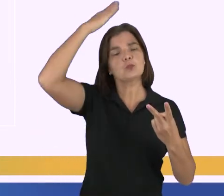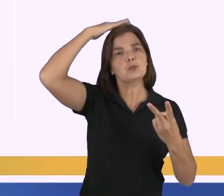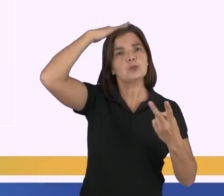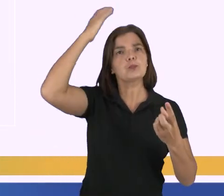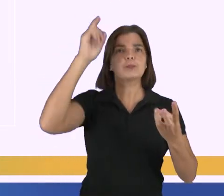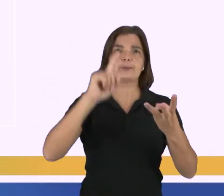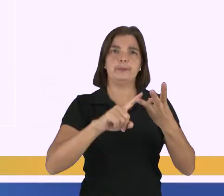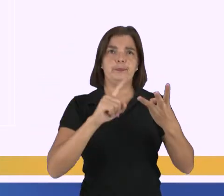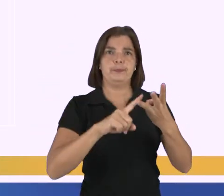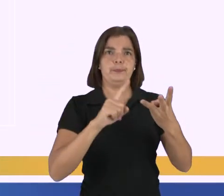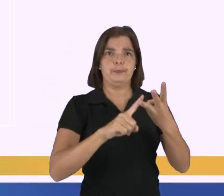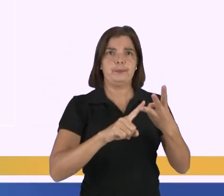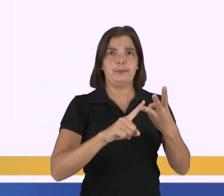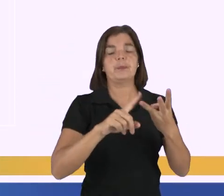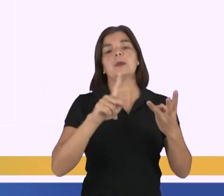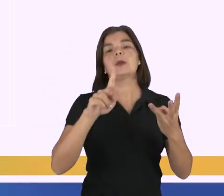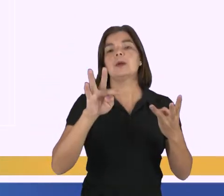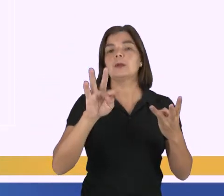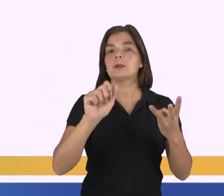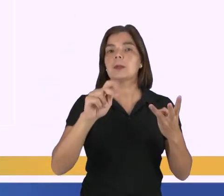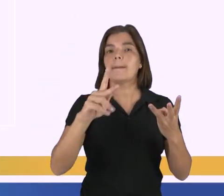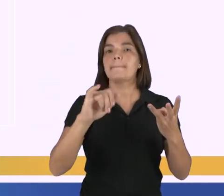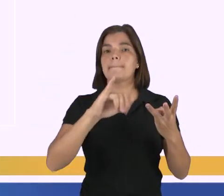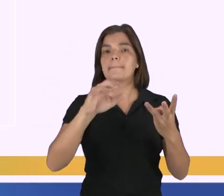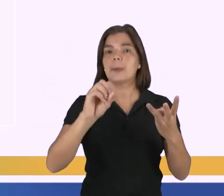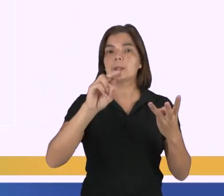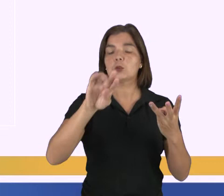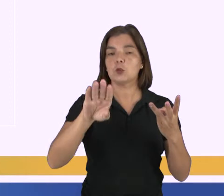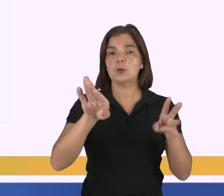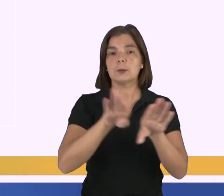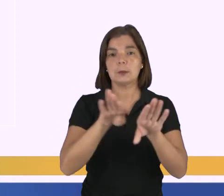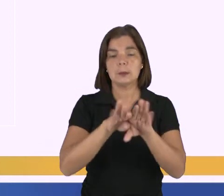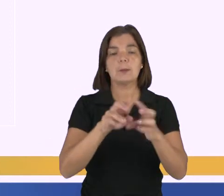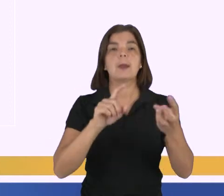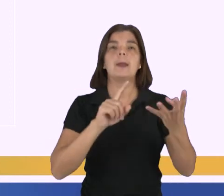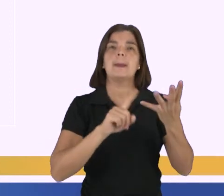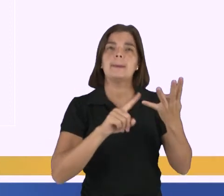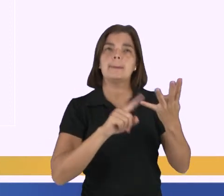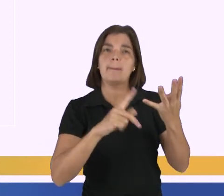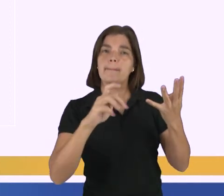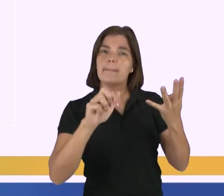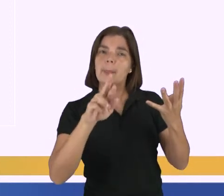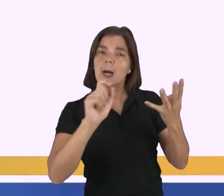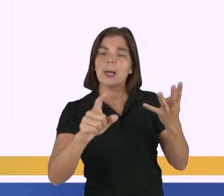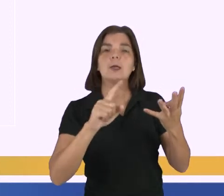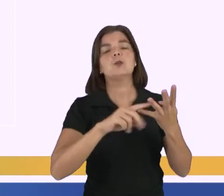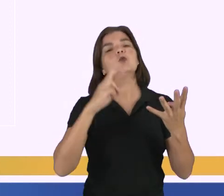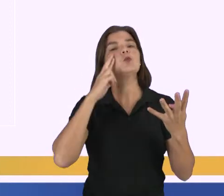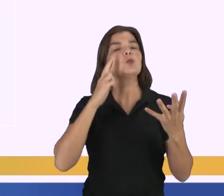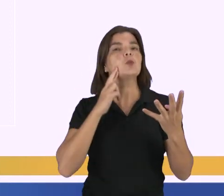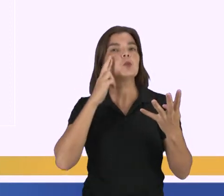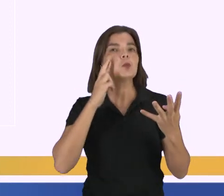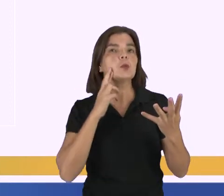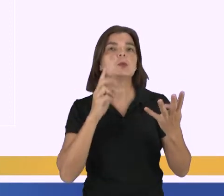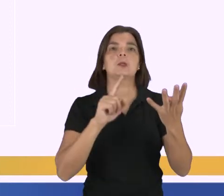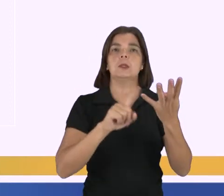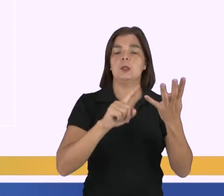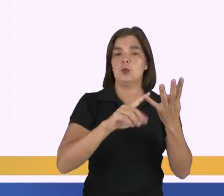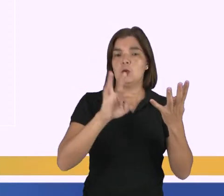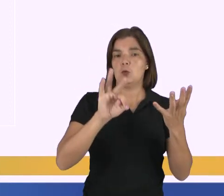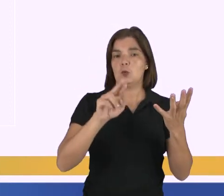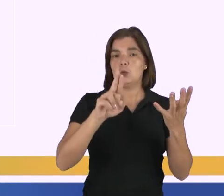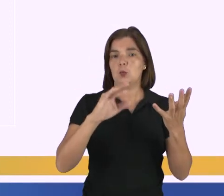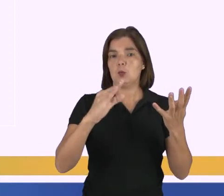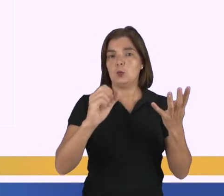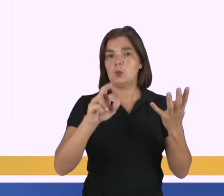usina hidrelétrica de São Luís do Tapajós, no estado do Pará, a usina hidrelétrica de Santo Antônio, em Rondônia, e a